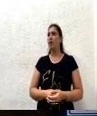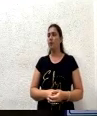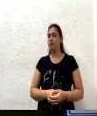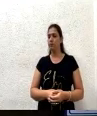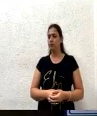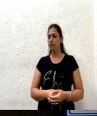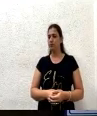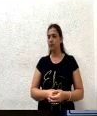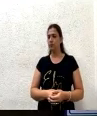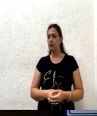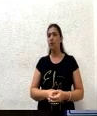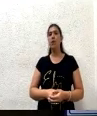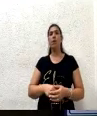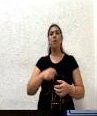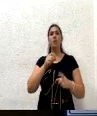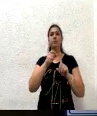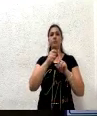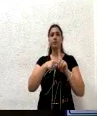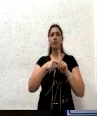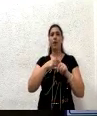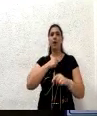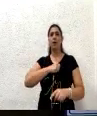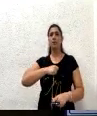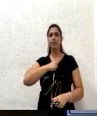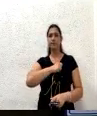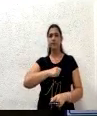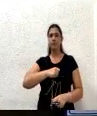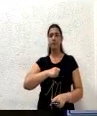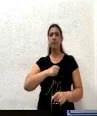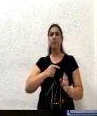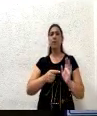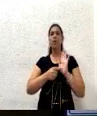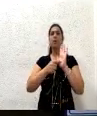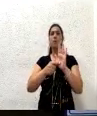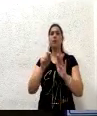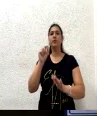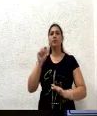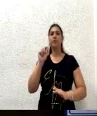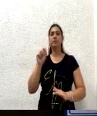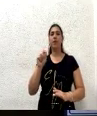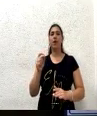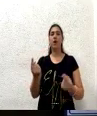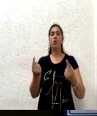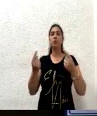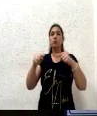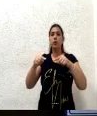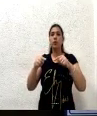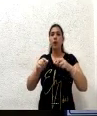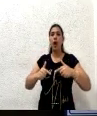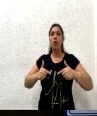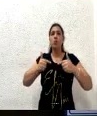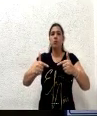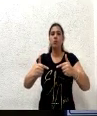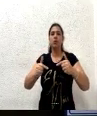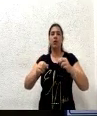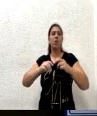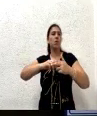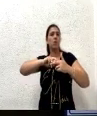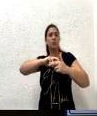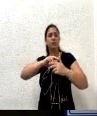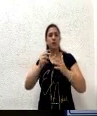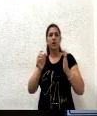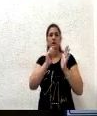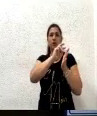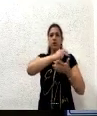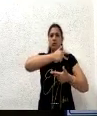do mês de agosto. Então, esse projeto visa a campanha contra o tabagismo, as drogas, as bebidas e o